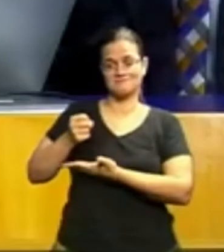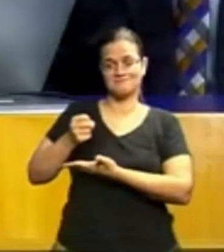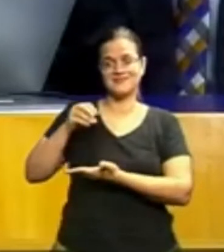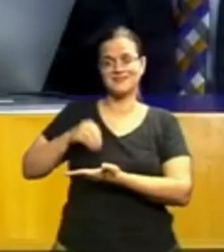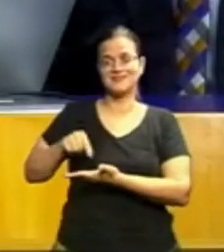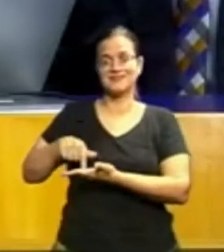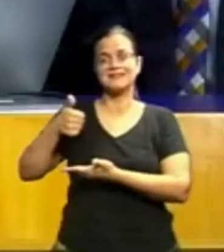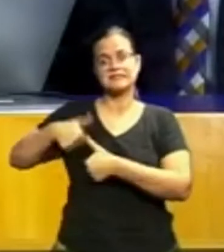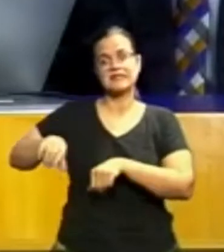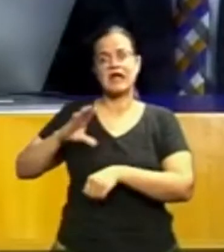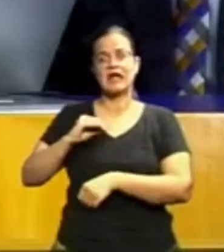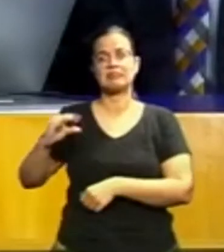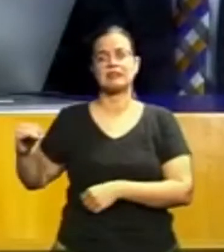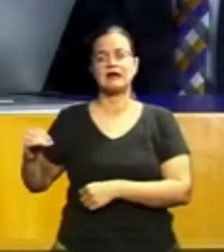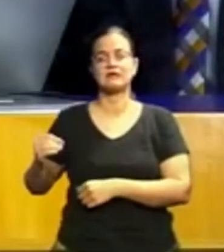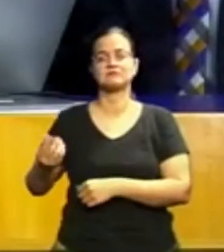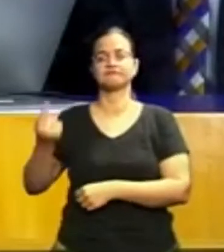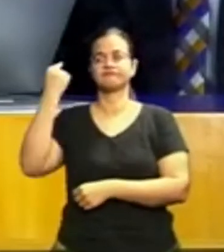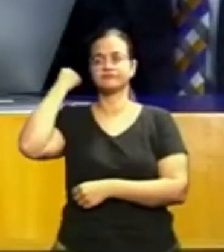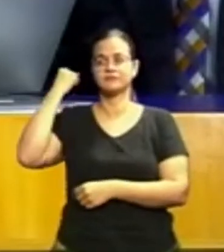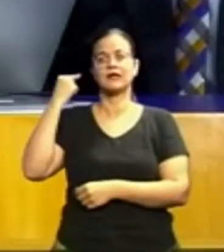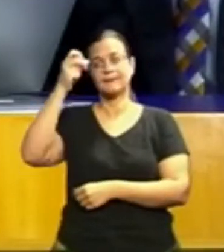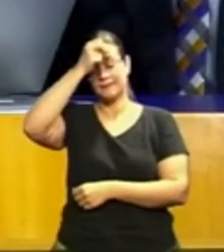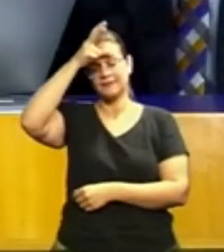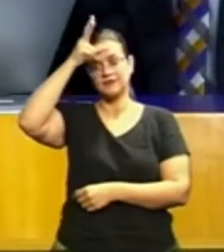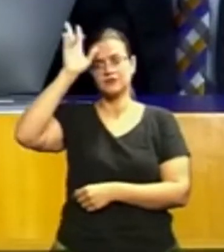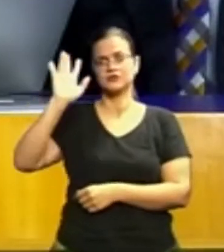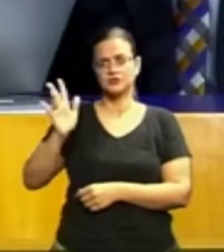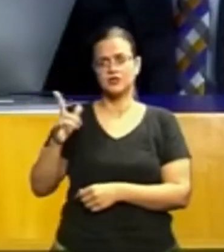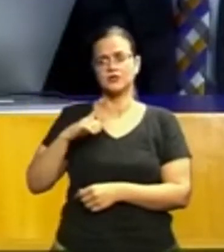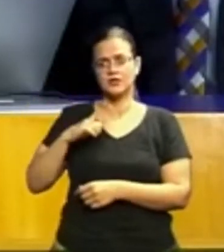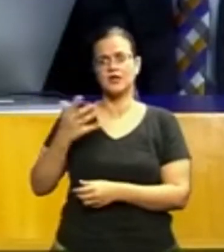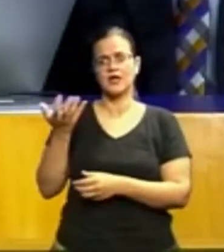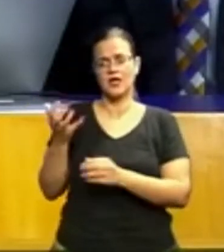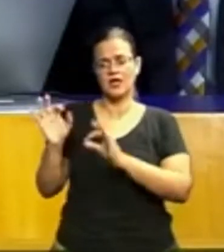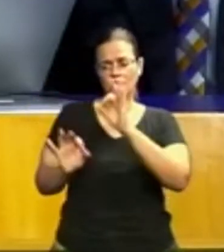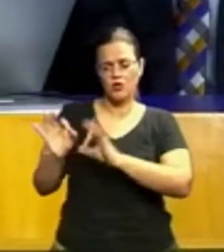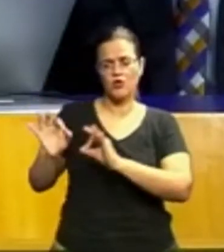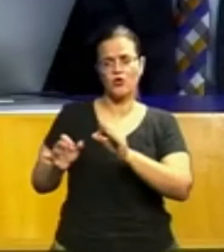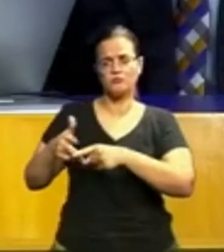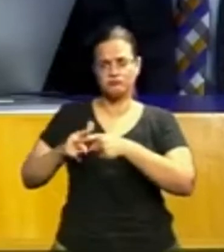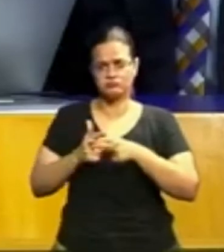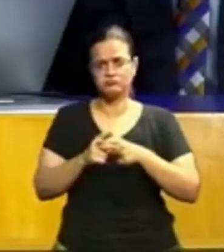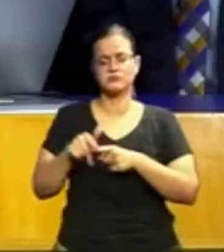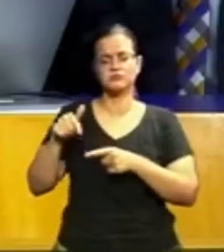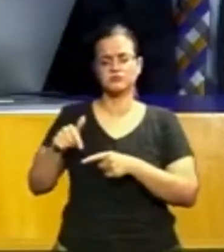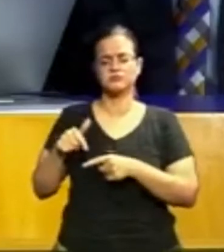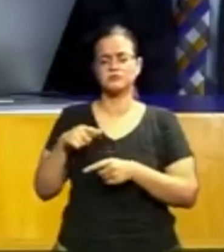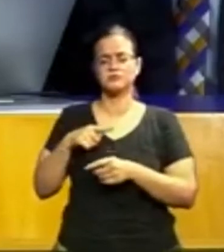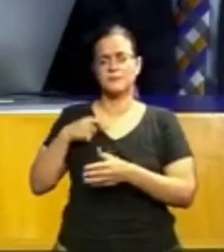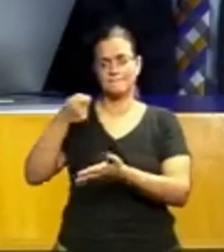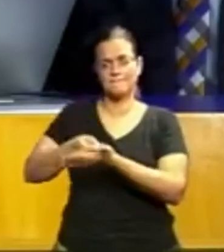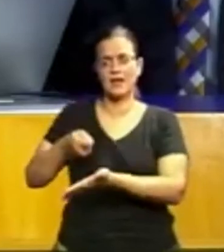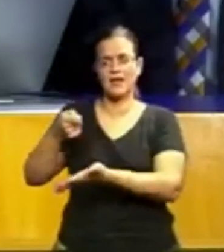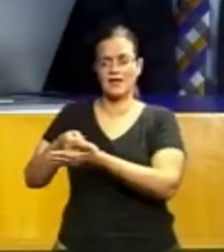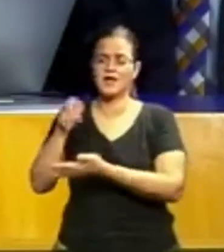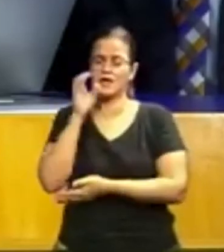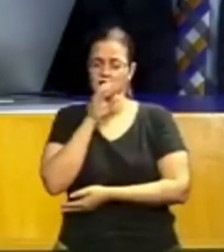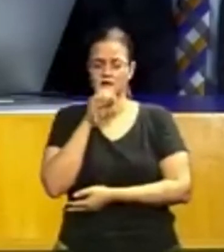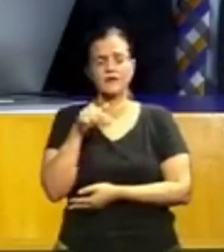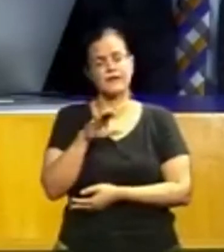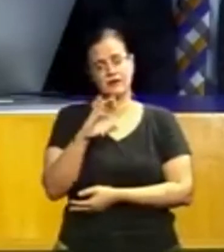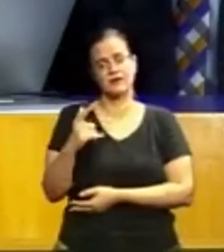as duas data-base que estão vencidas atrasadas e que a prefeitura já demonstra a intenção de fazer esse esse pagamento